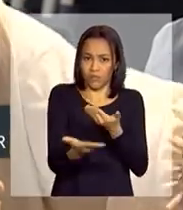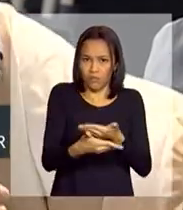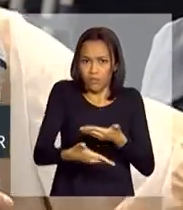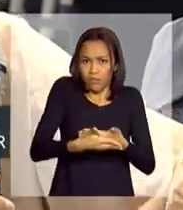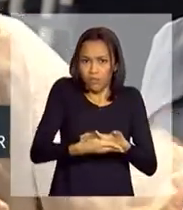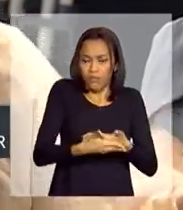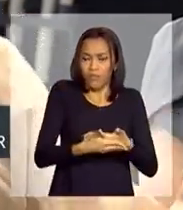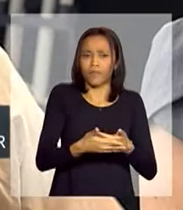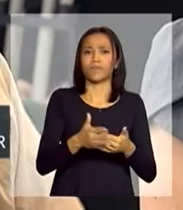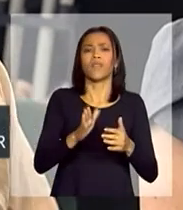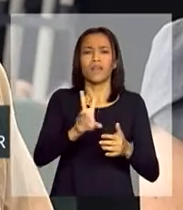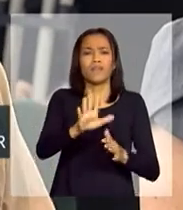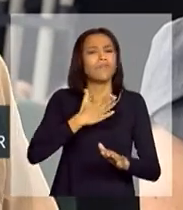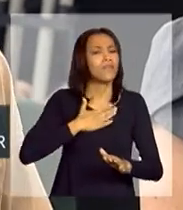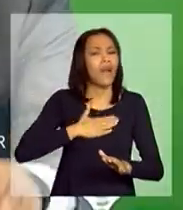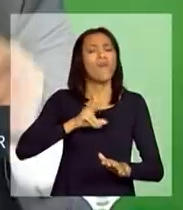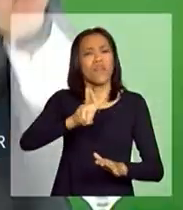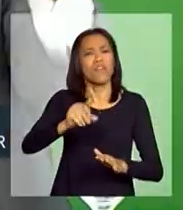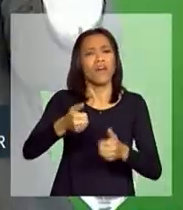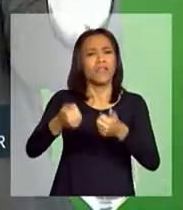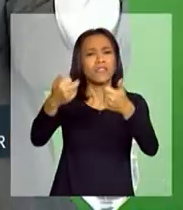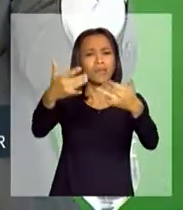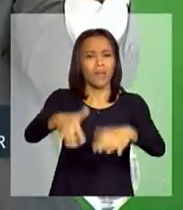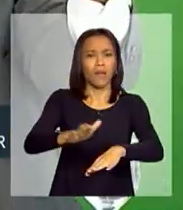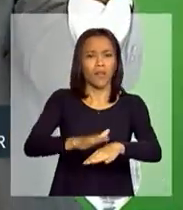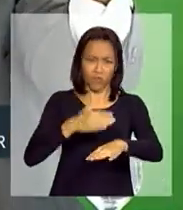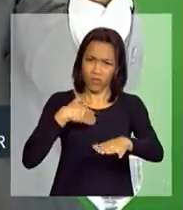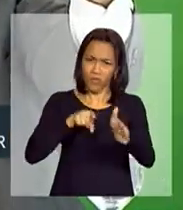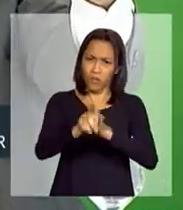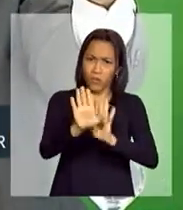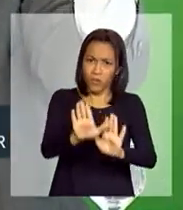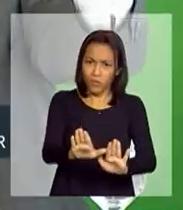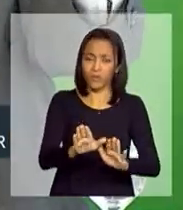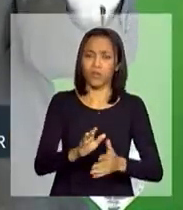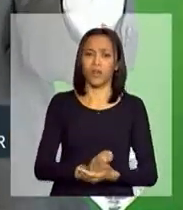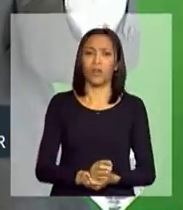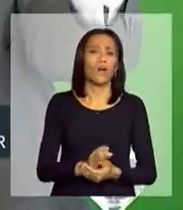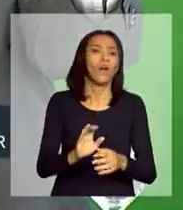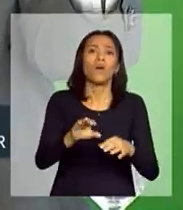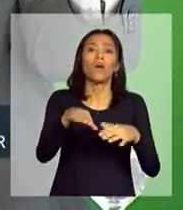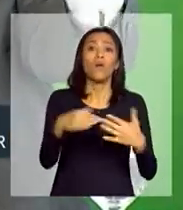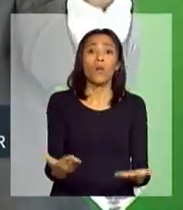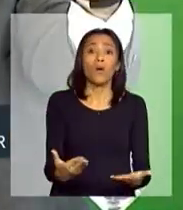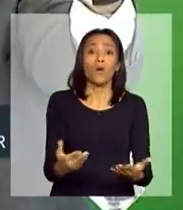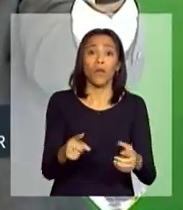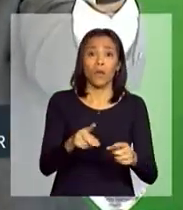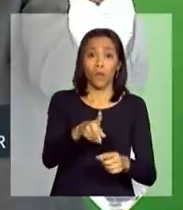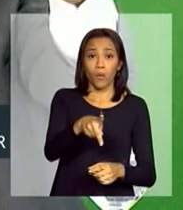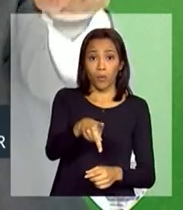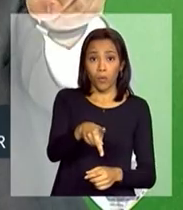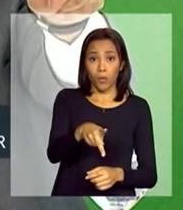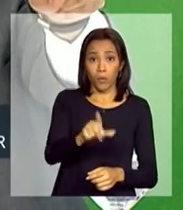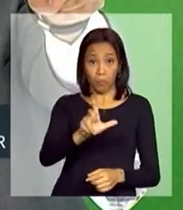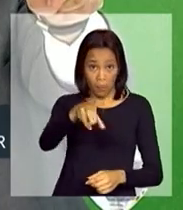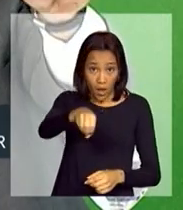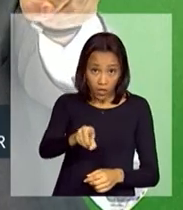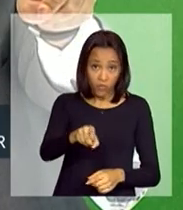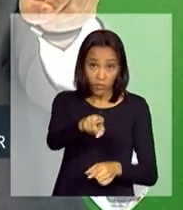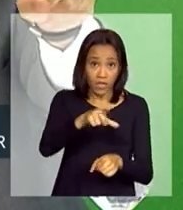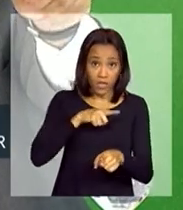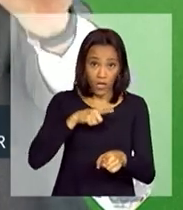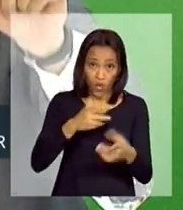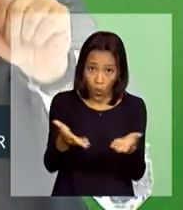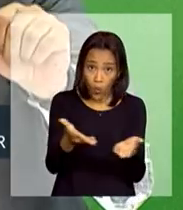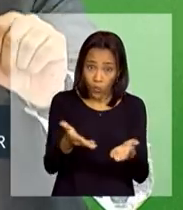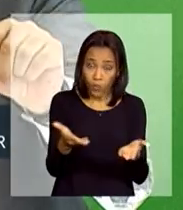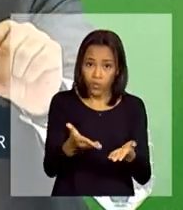entregar ele vai explicar Ele vai explicar melhor eu posso fazer uma pergunta qual é o plano que você tem você tem hoje